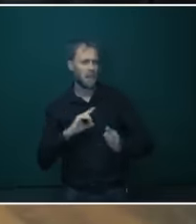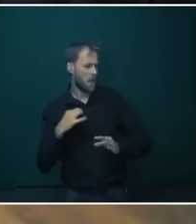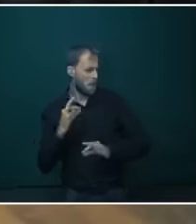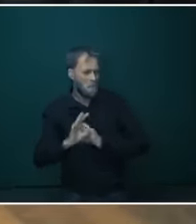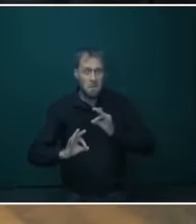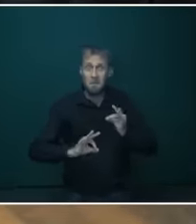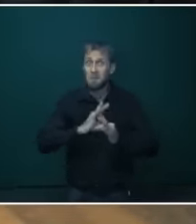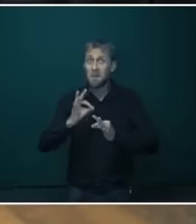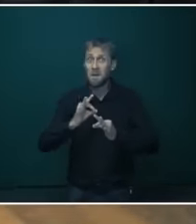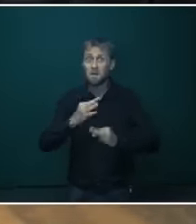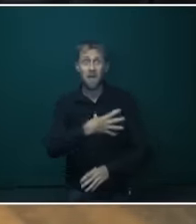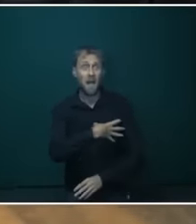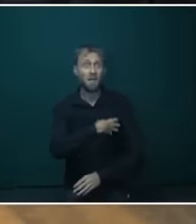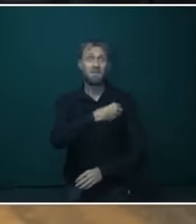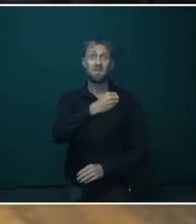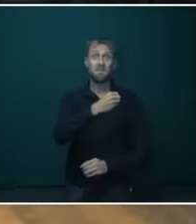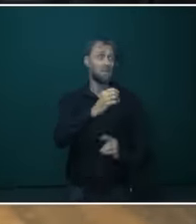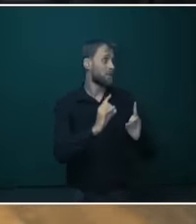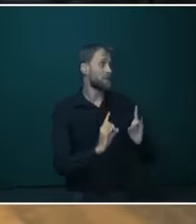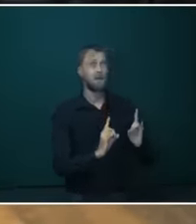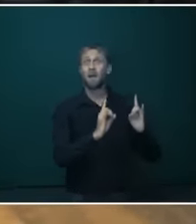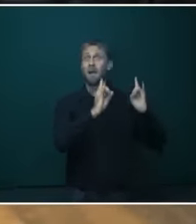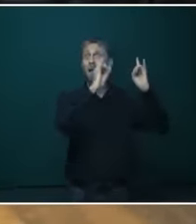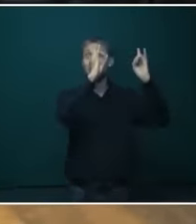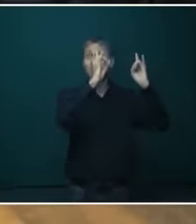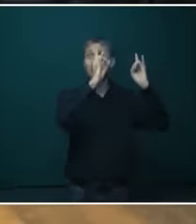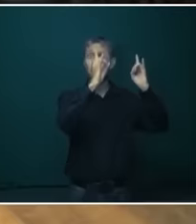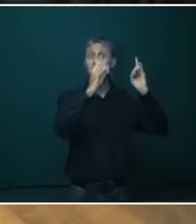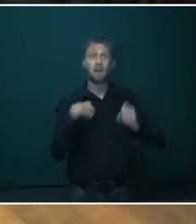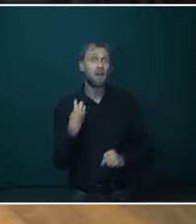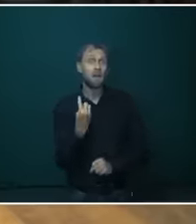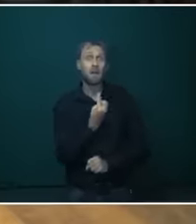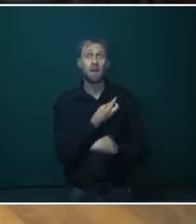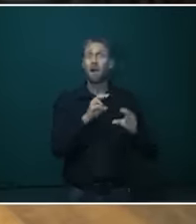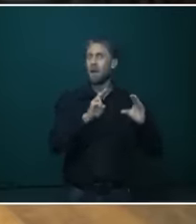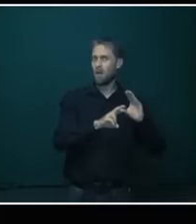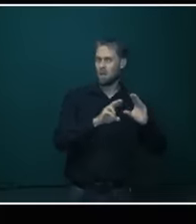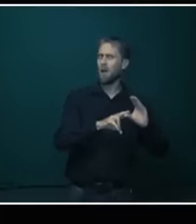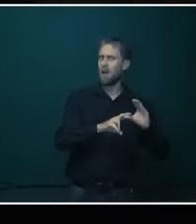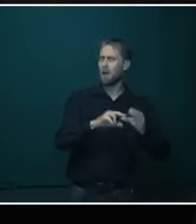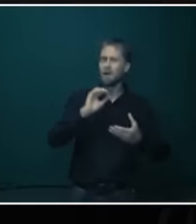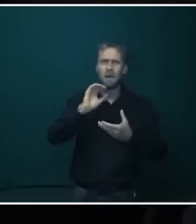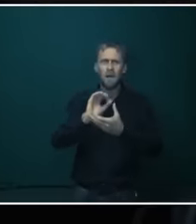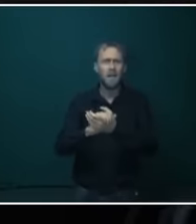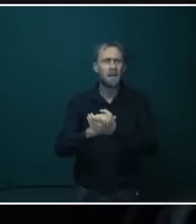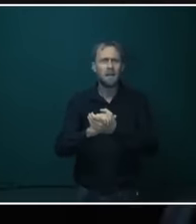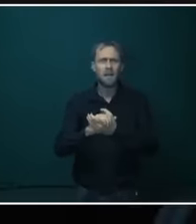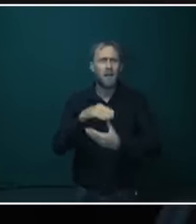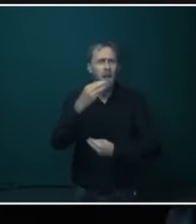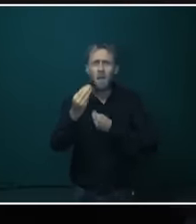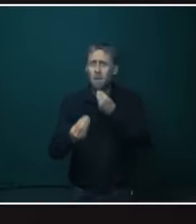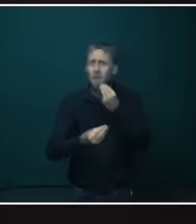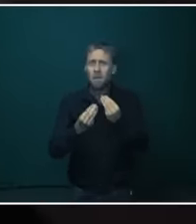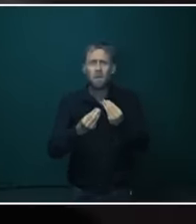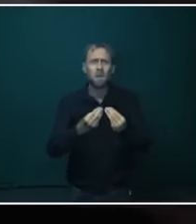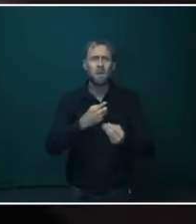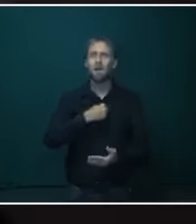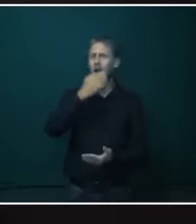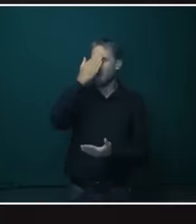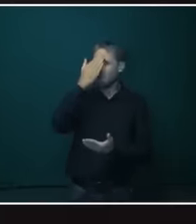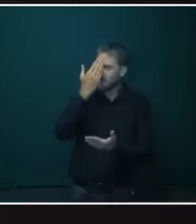nossos planos, nossos filhos, nosso apartamento, da nossa lua de mel, do nosso casamento. Como